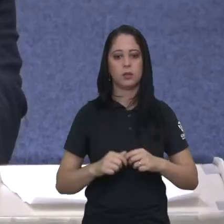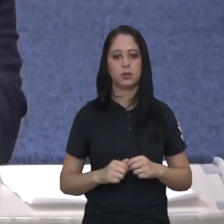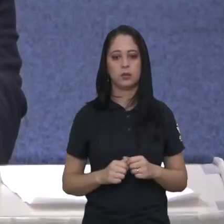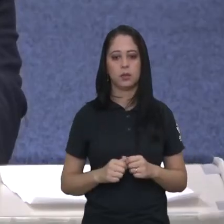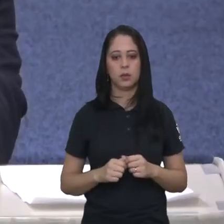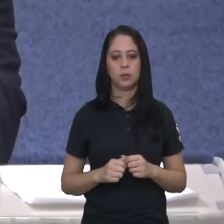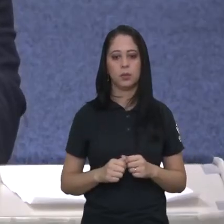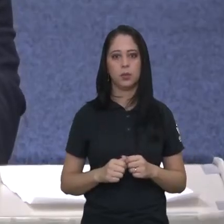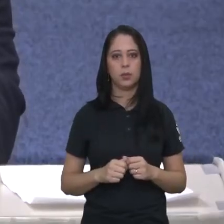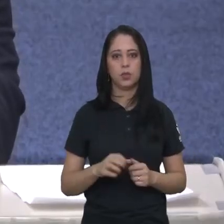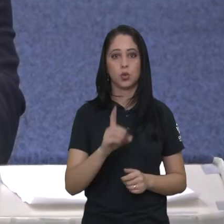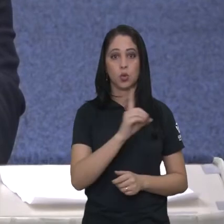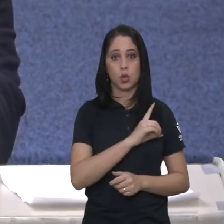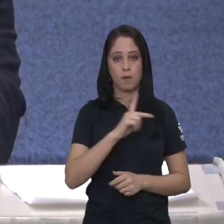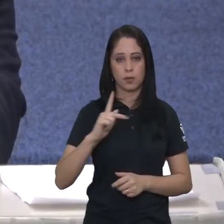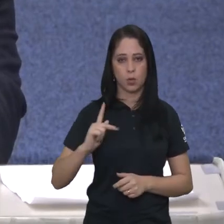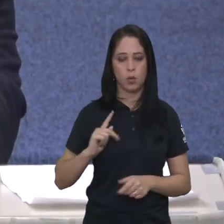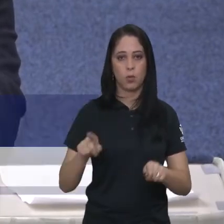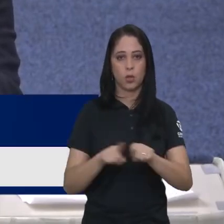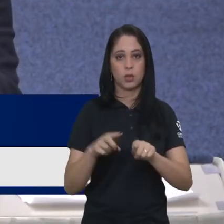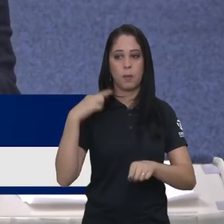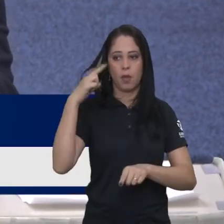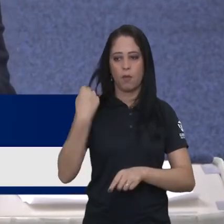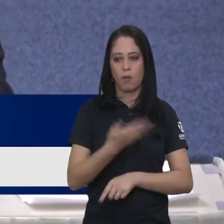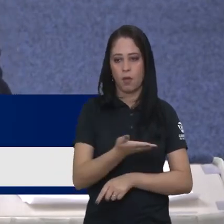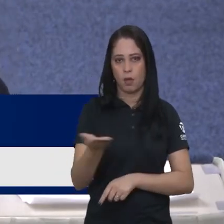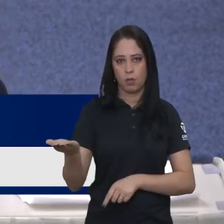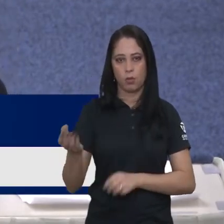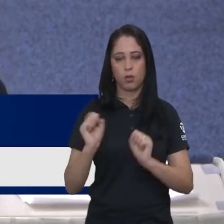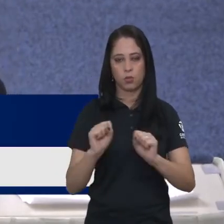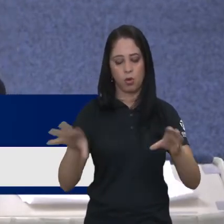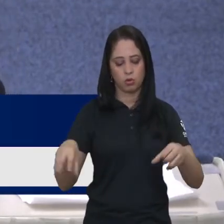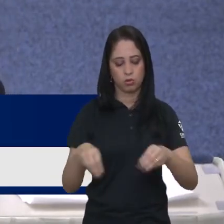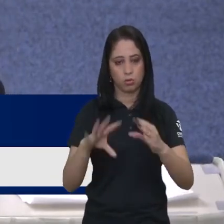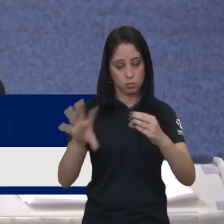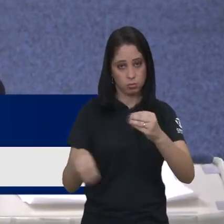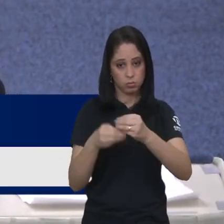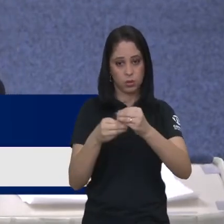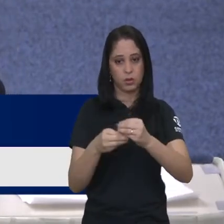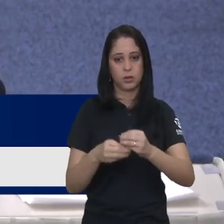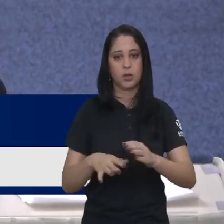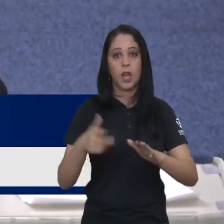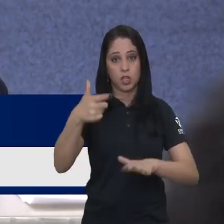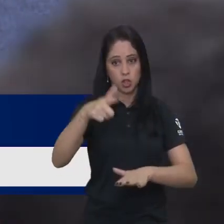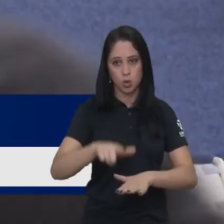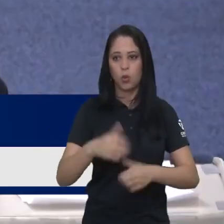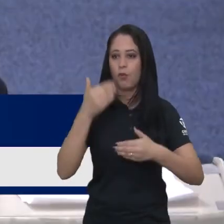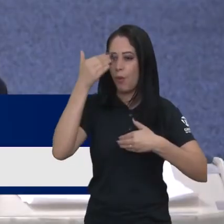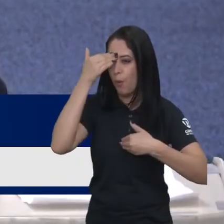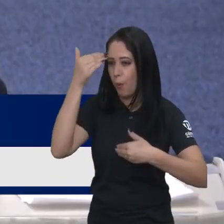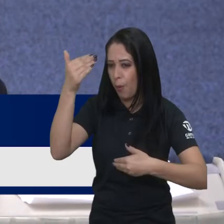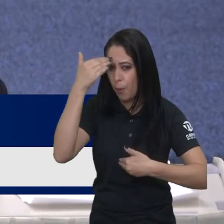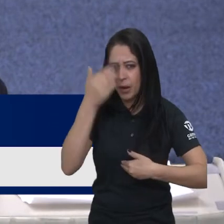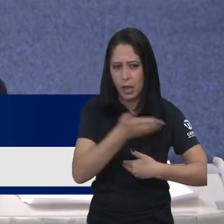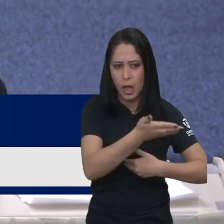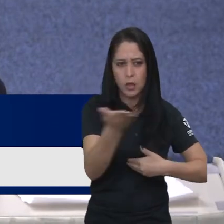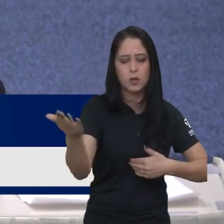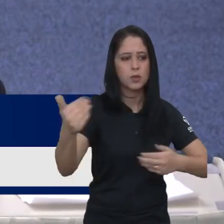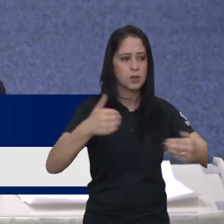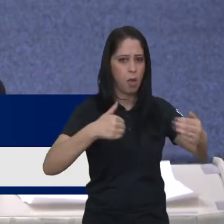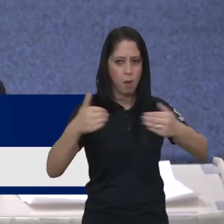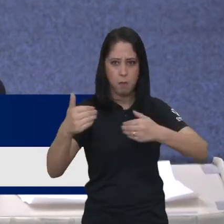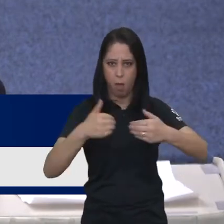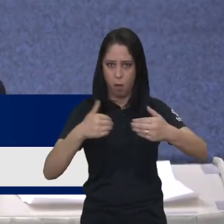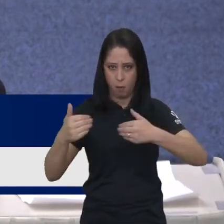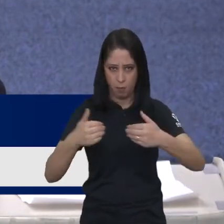ao defensor público e aos demais vereadores. Mas, primeiro, mais uma vez, agradecer a presença de